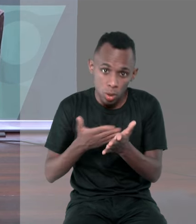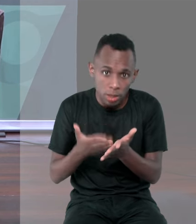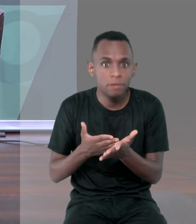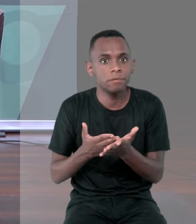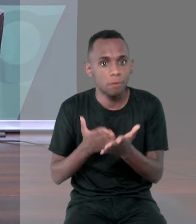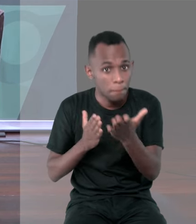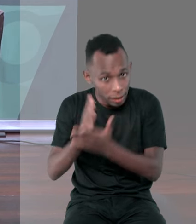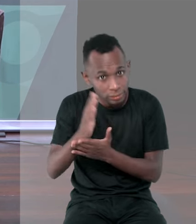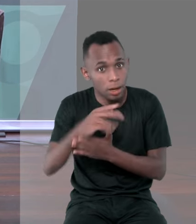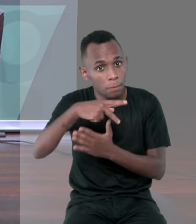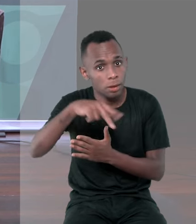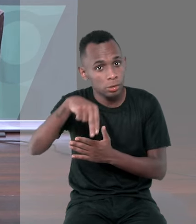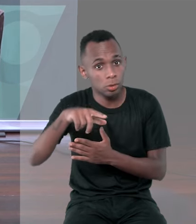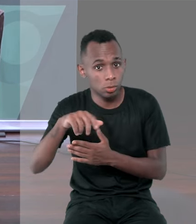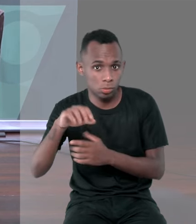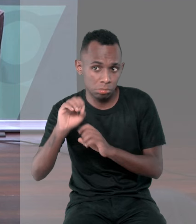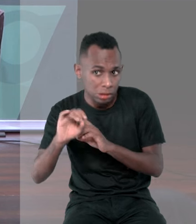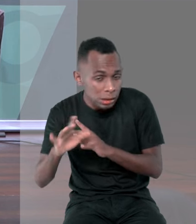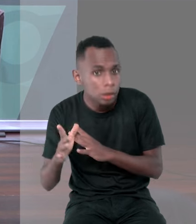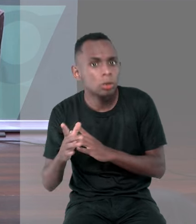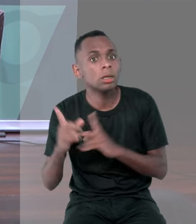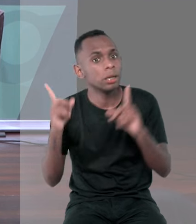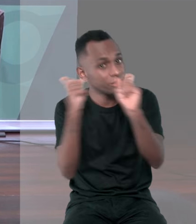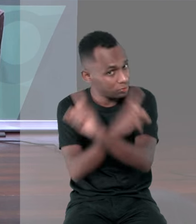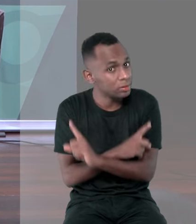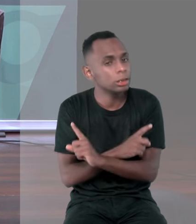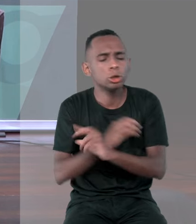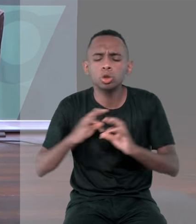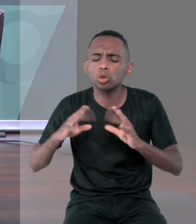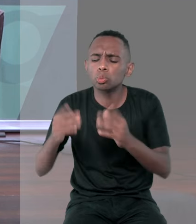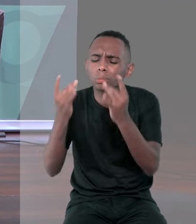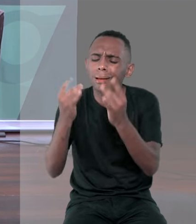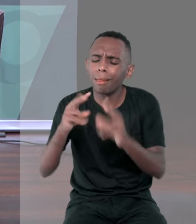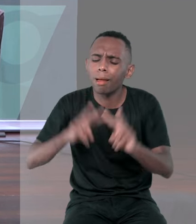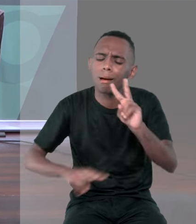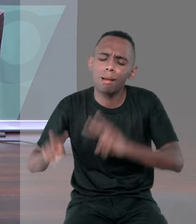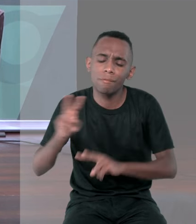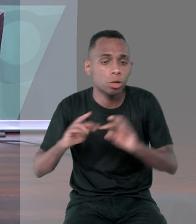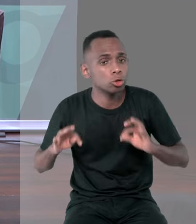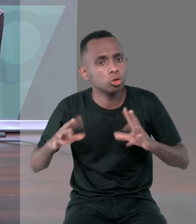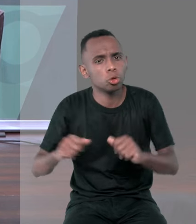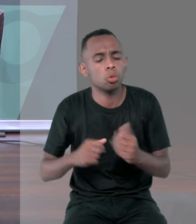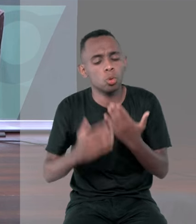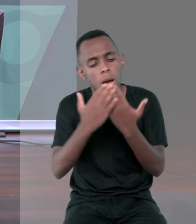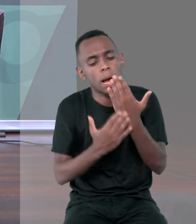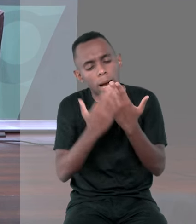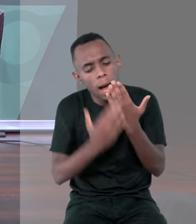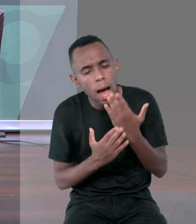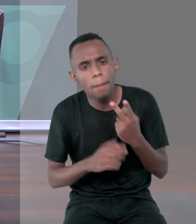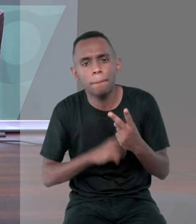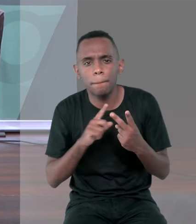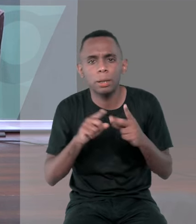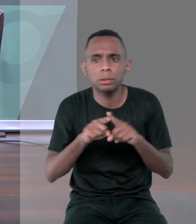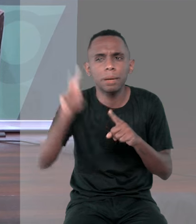PNLD não é fácil, não. Assim, o livro, tudo é analisado. Né? Desde a capa,